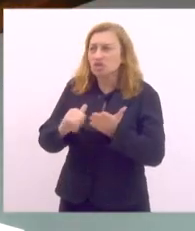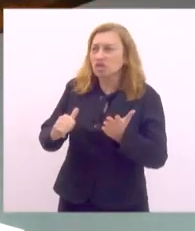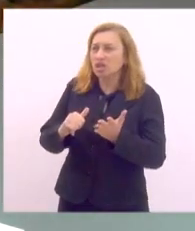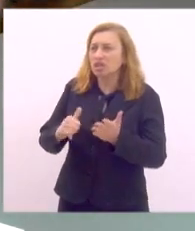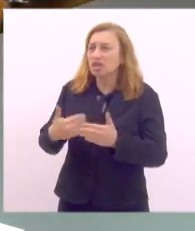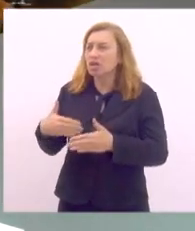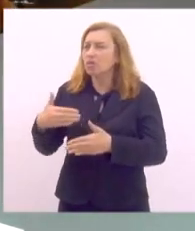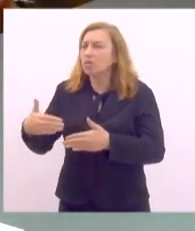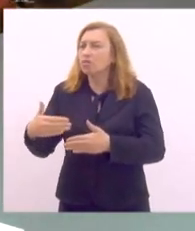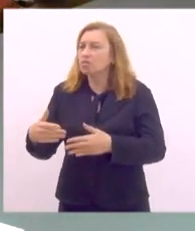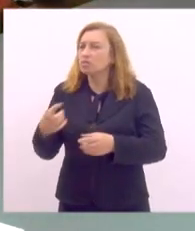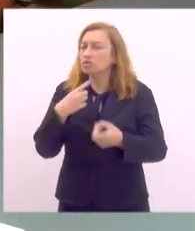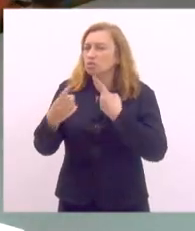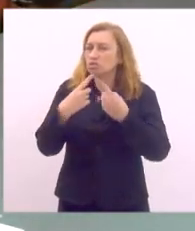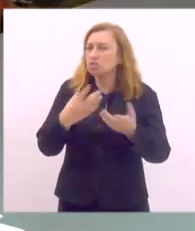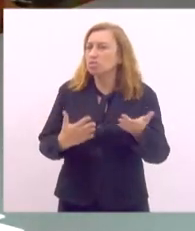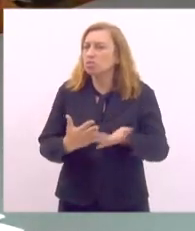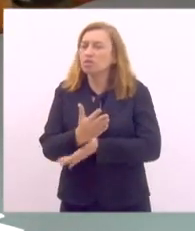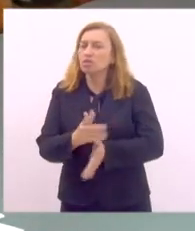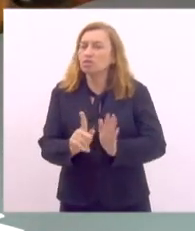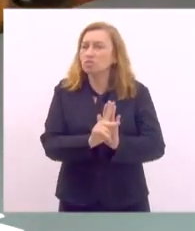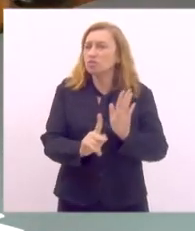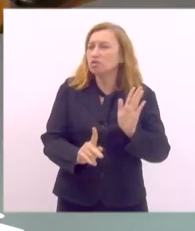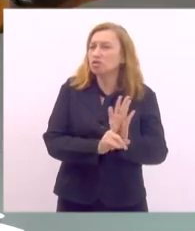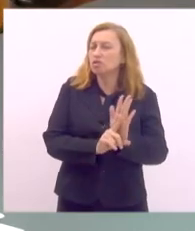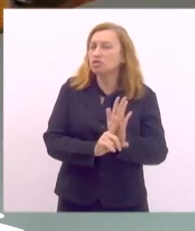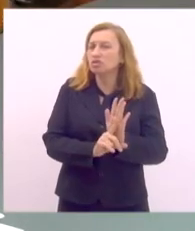discussão da aprovação do projeto de lei.